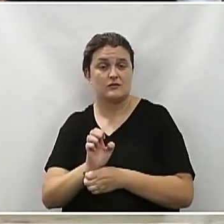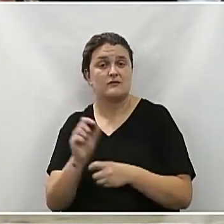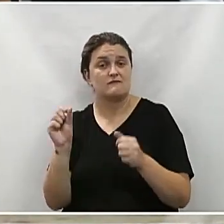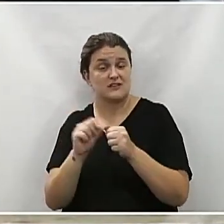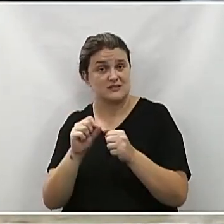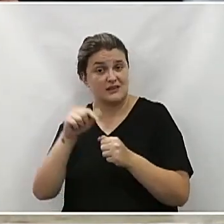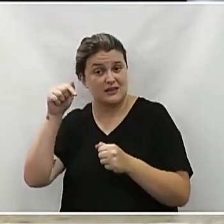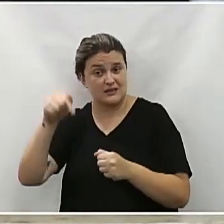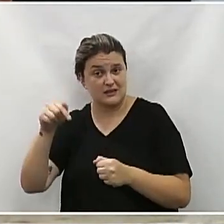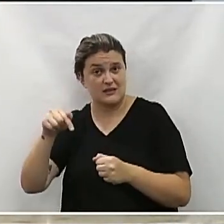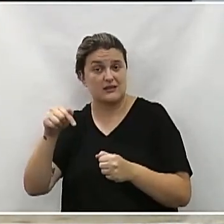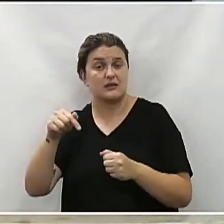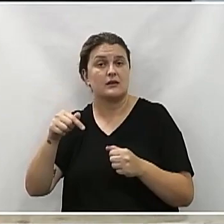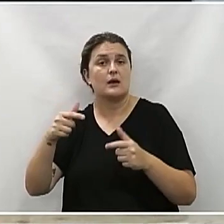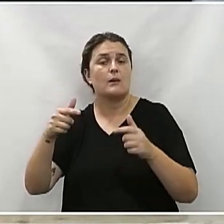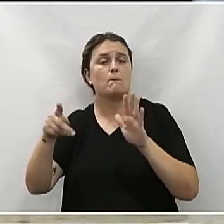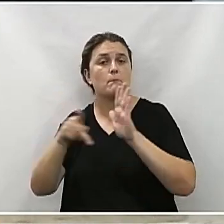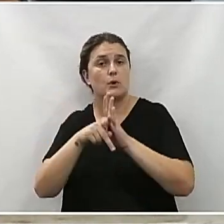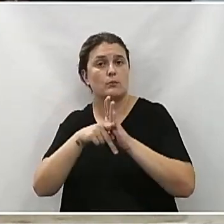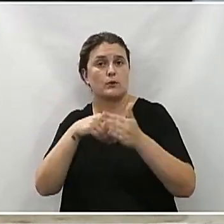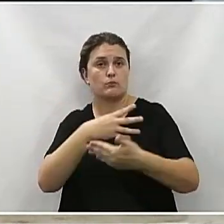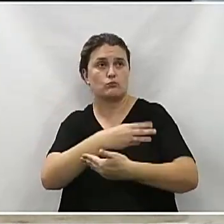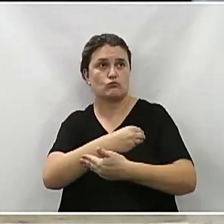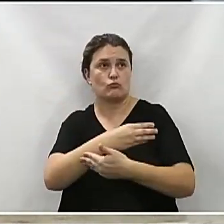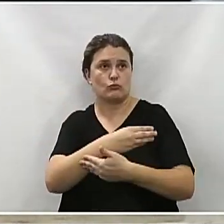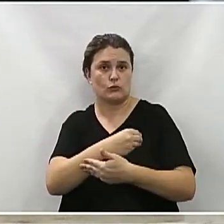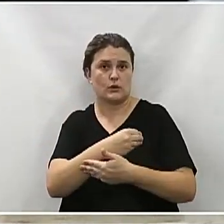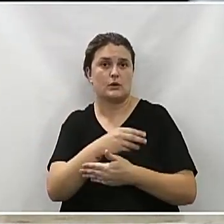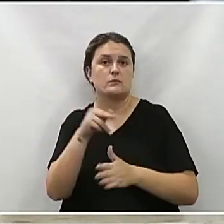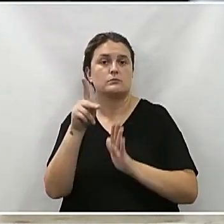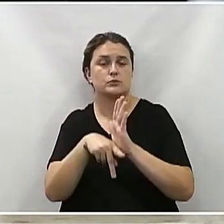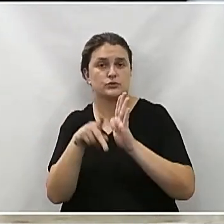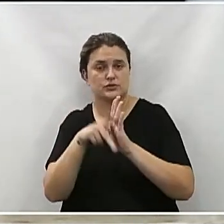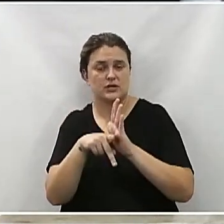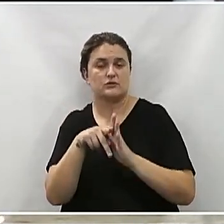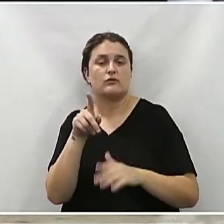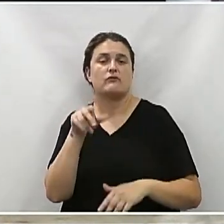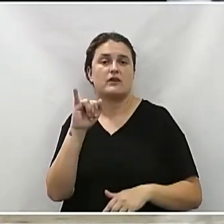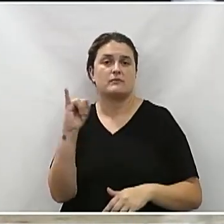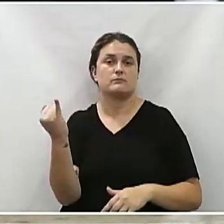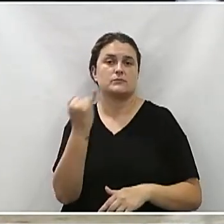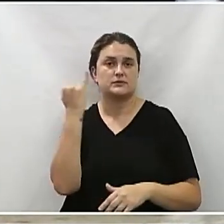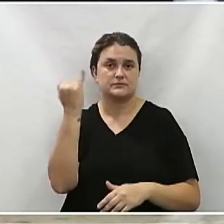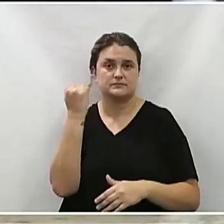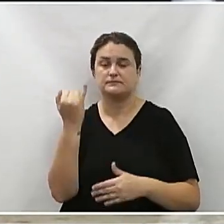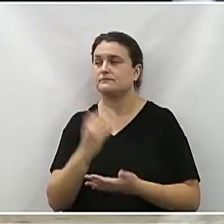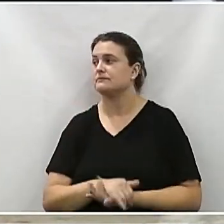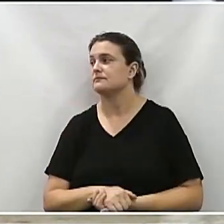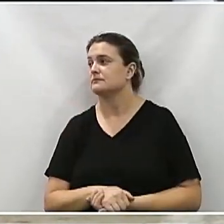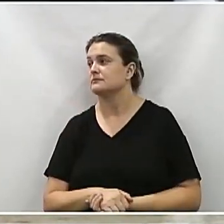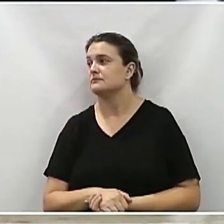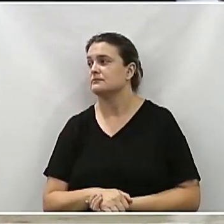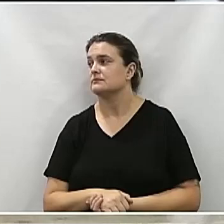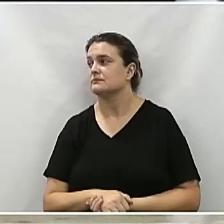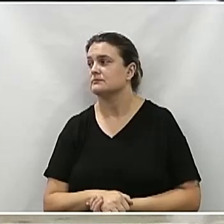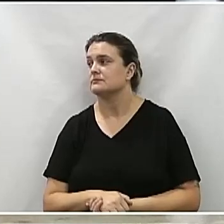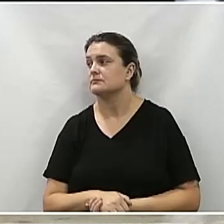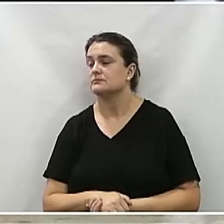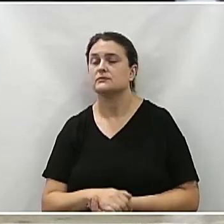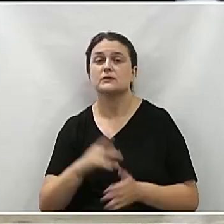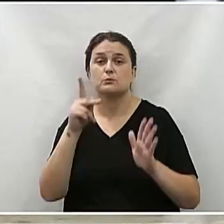Vitória o banco do leite materno ligando a esse projeto vai ser muito importante então senhor presidente